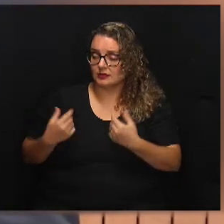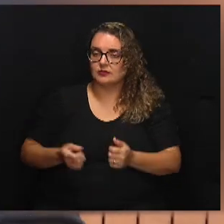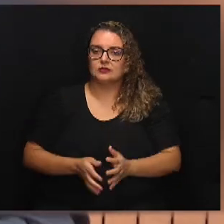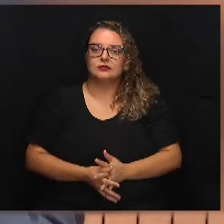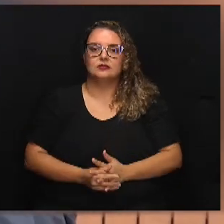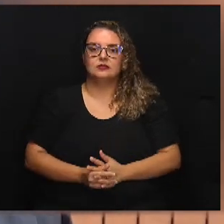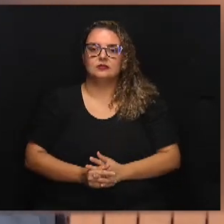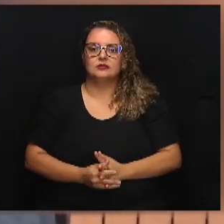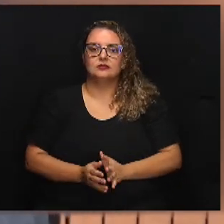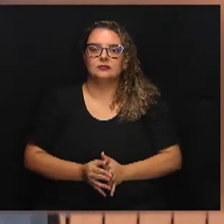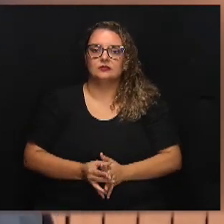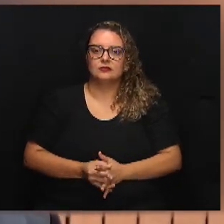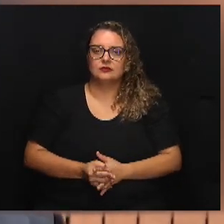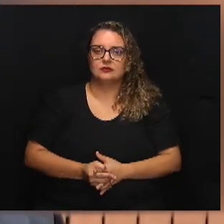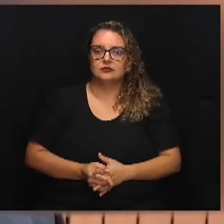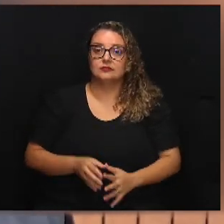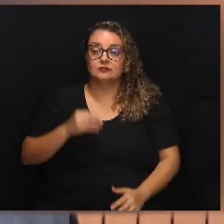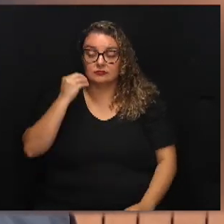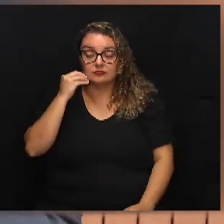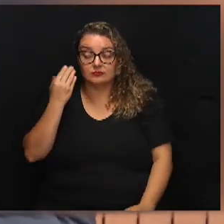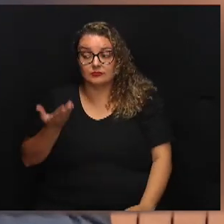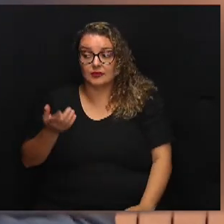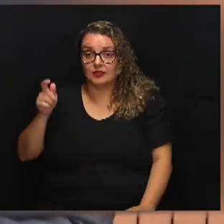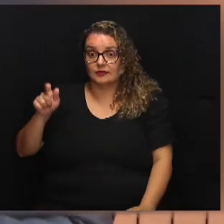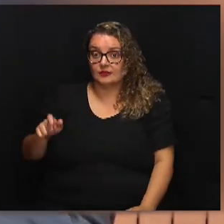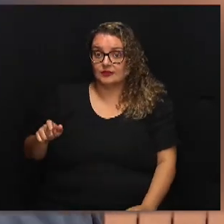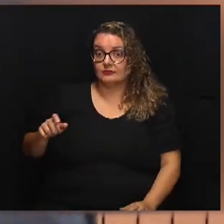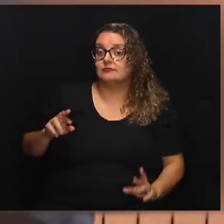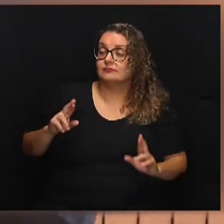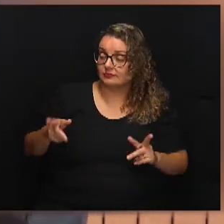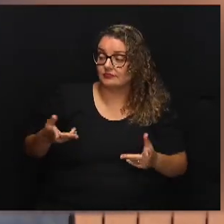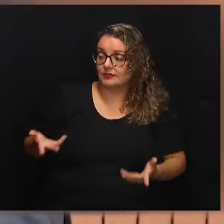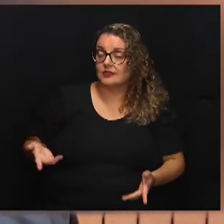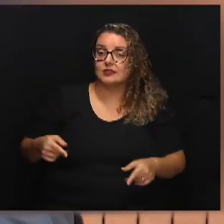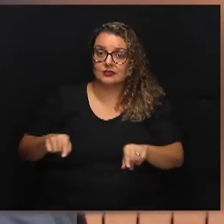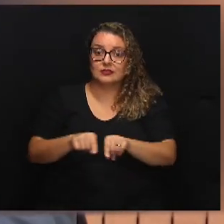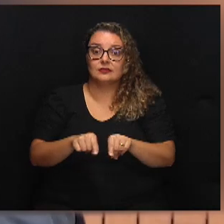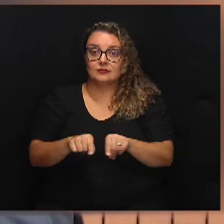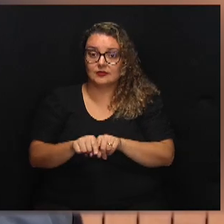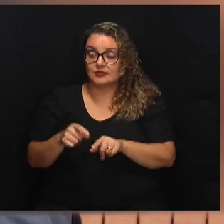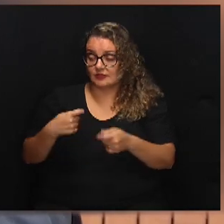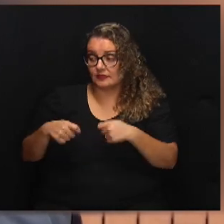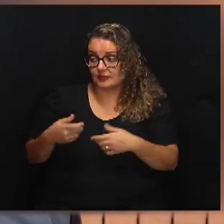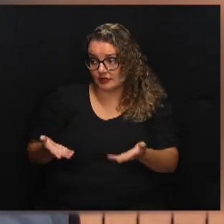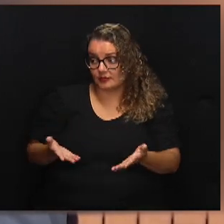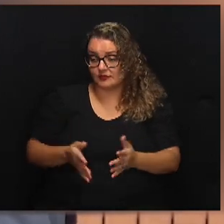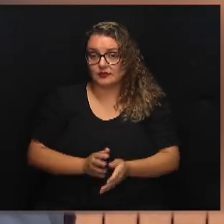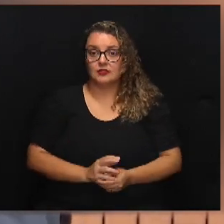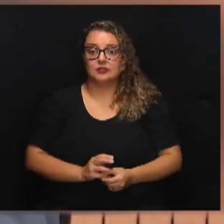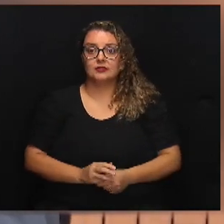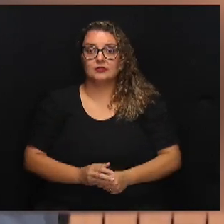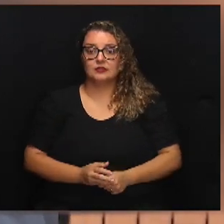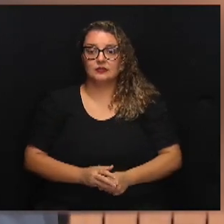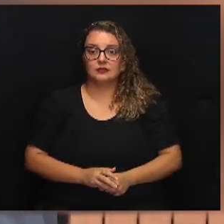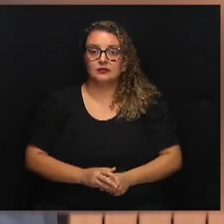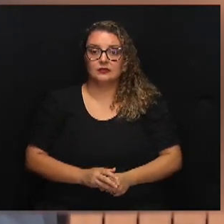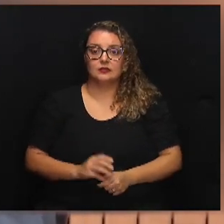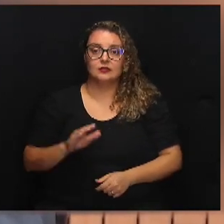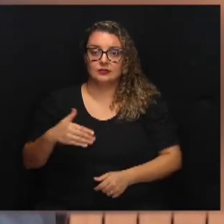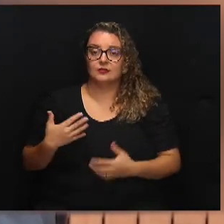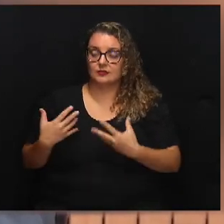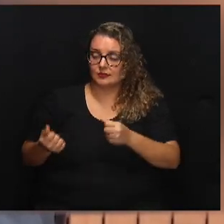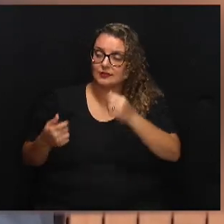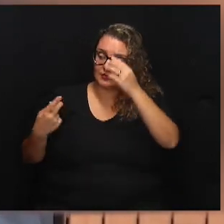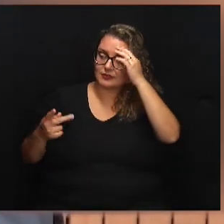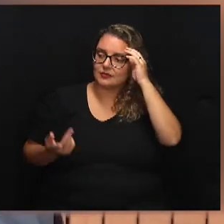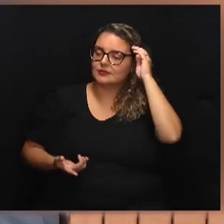tenha experiência, mas você é uma pessoa diferenciada também na administração. E quando eu aceito da sua